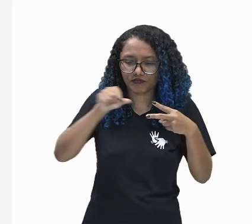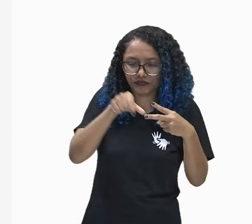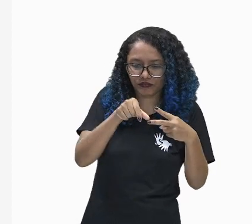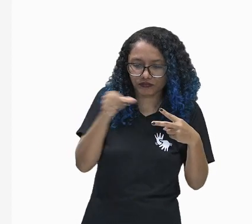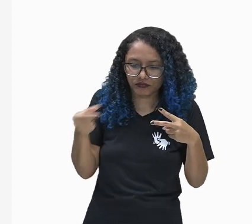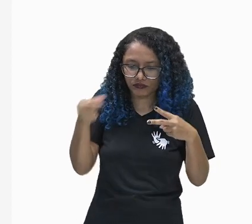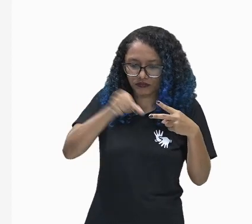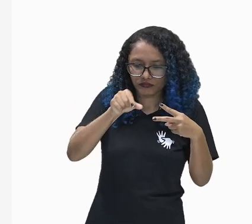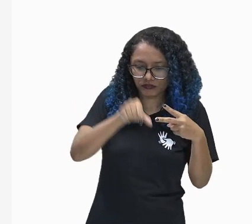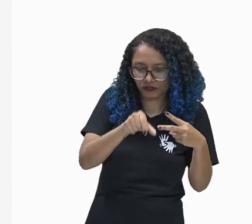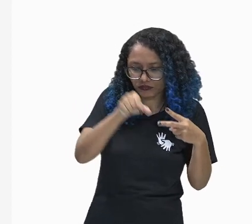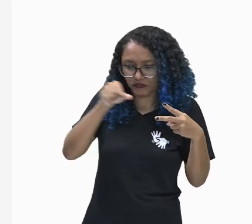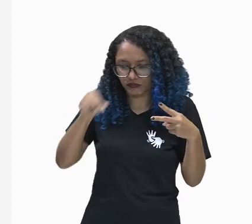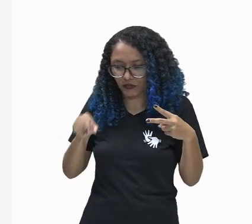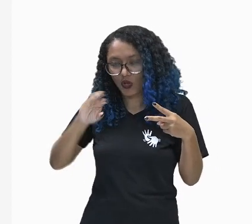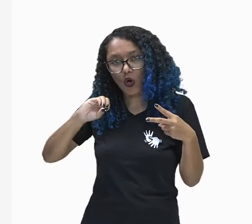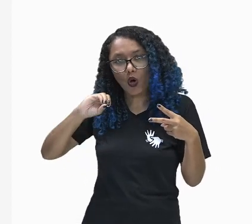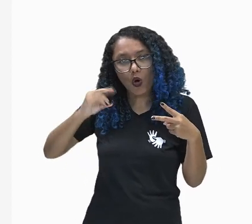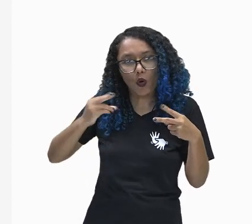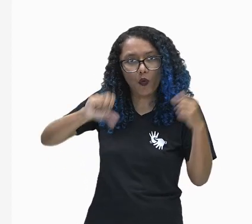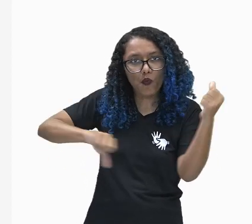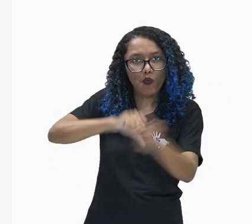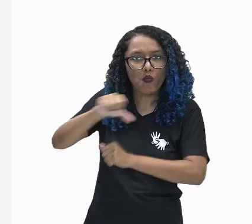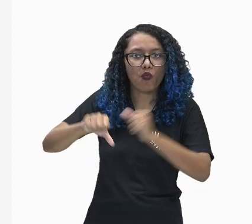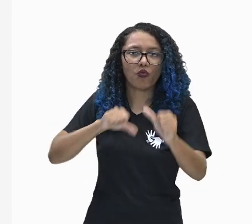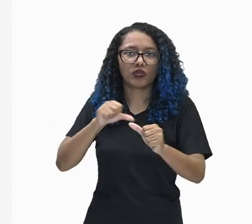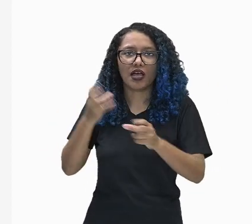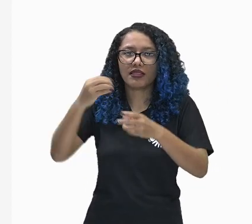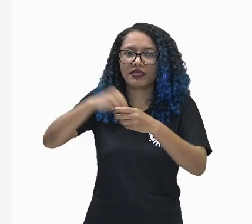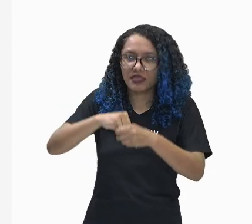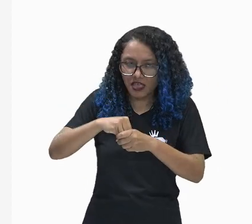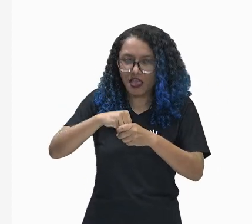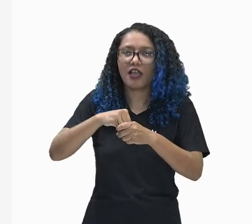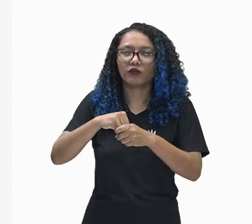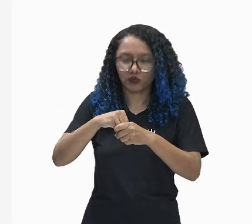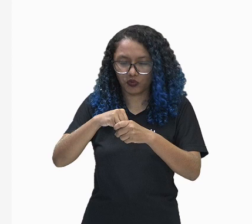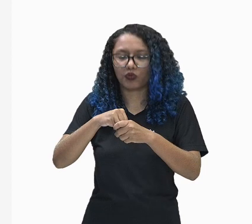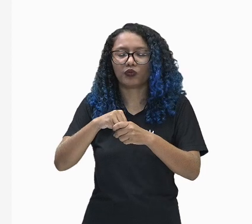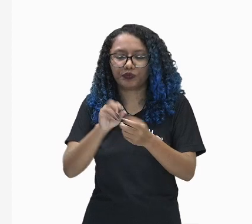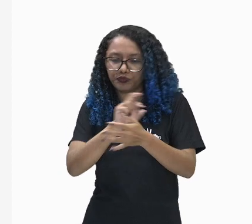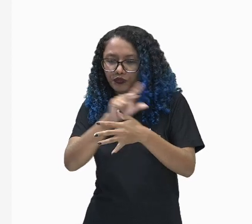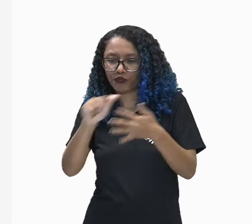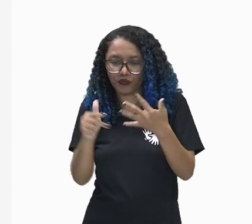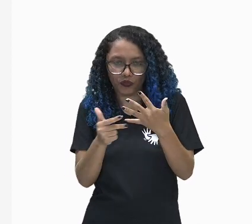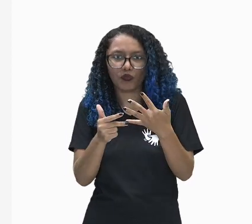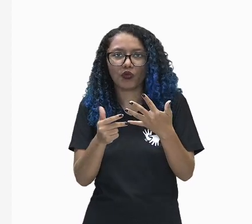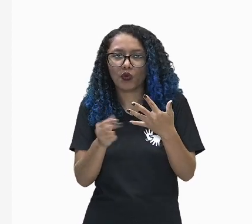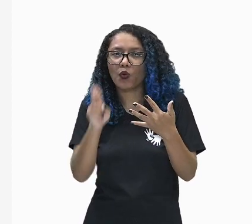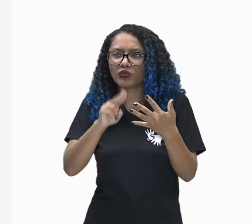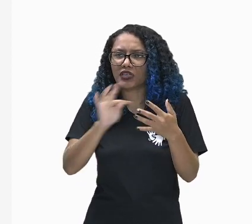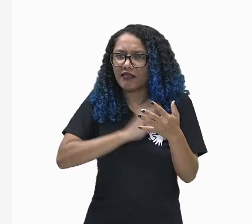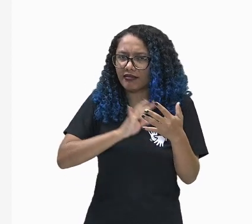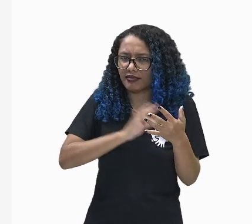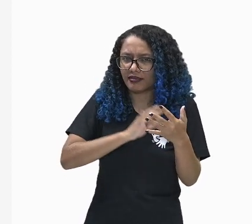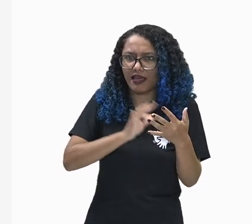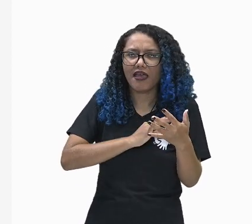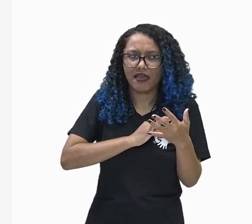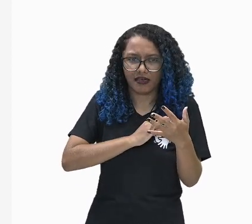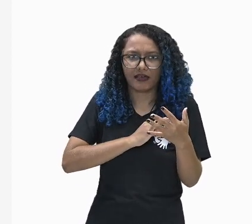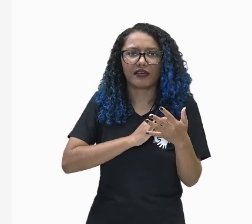deleção ou modificação de genes em um organismo, geralmente utilizando técnicas com